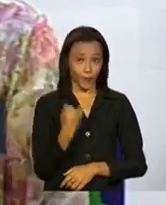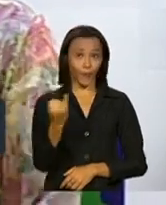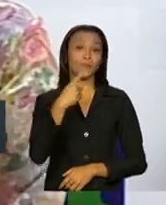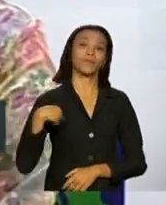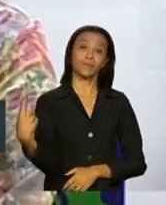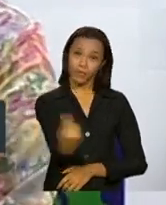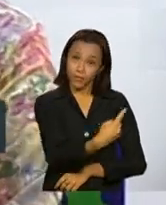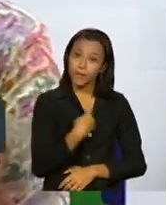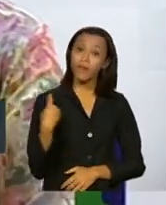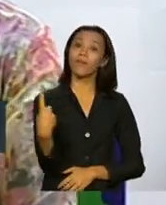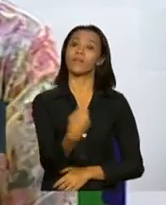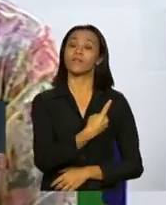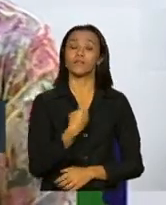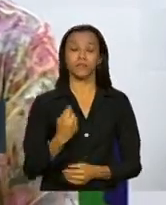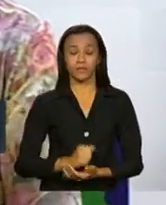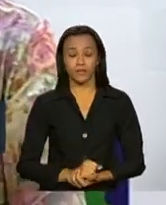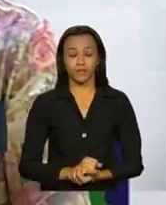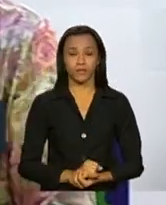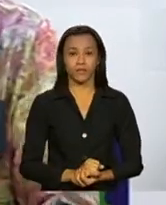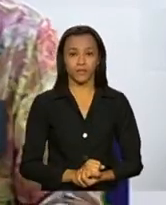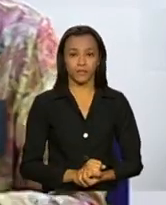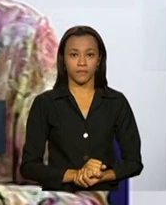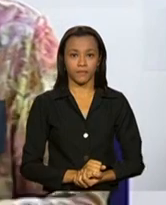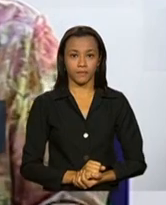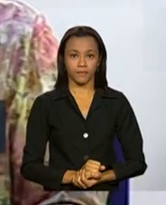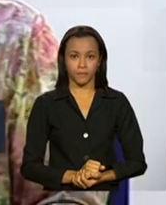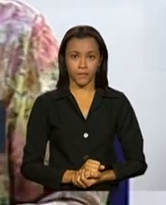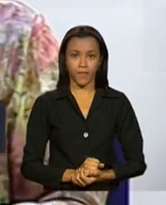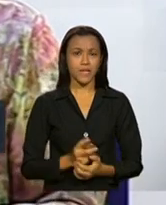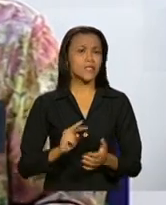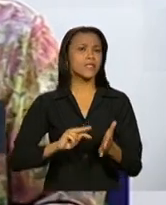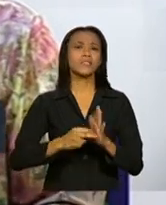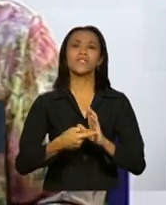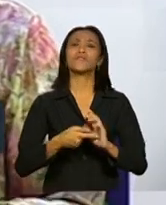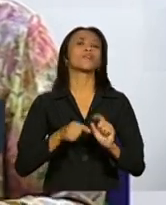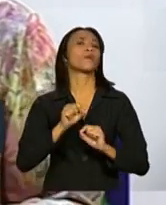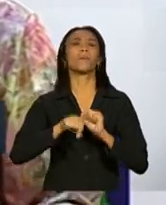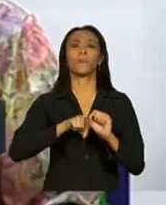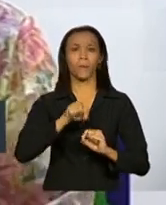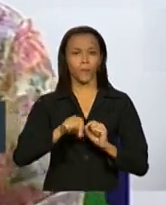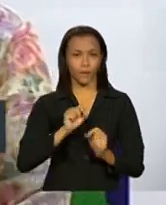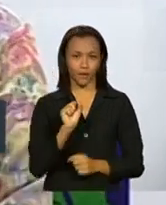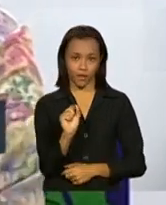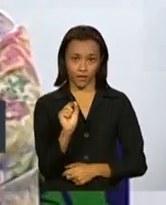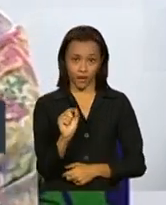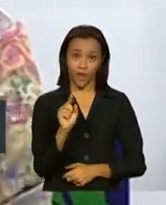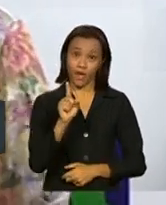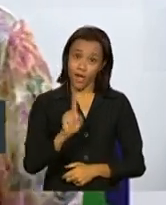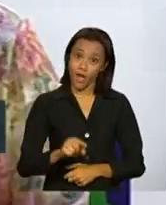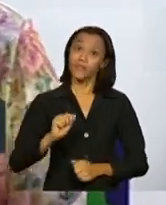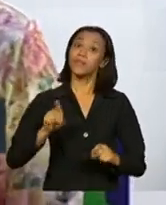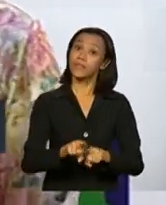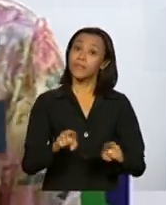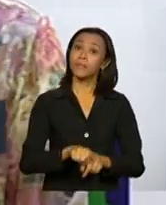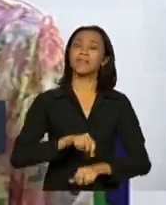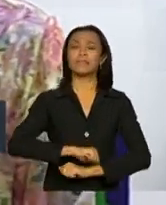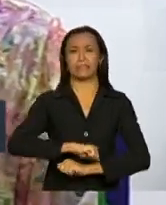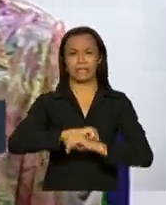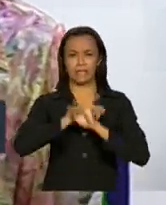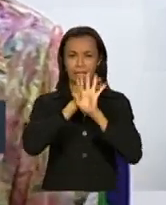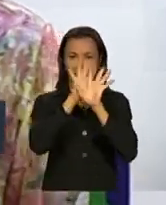é e isso significa e Explicita mais uma